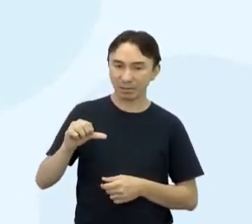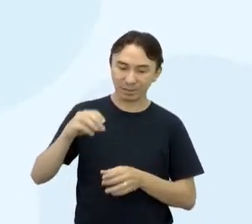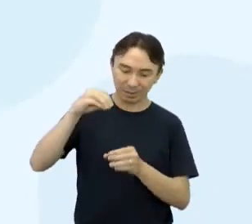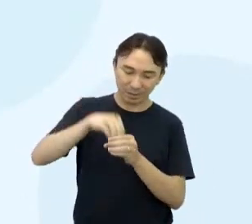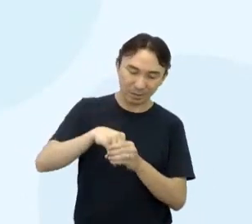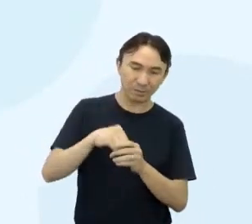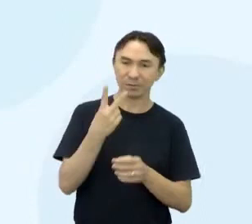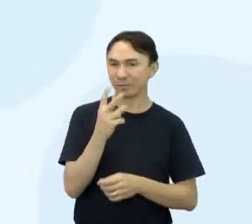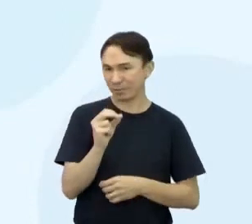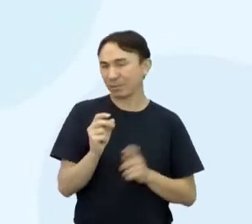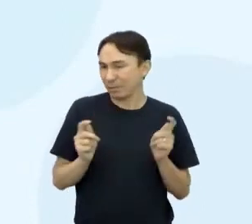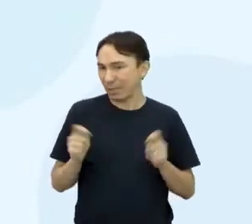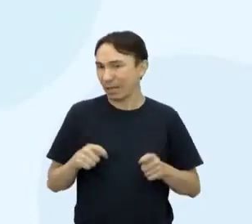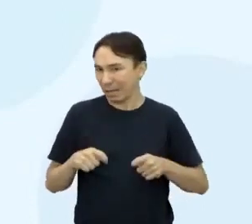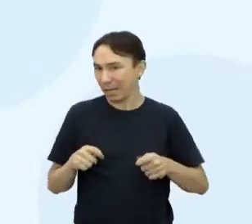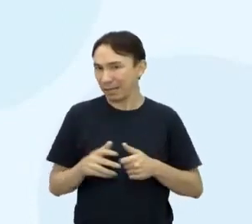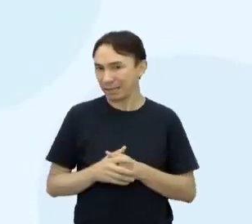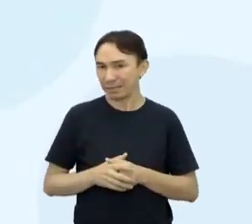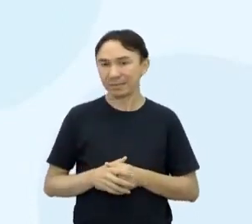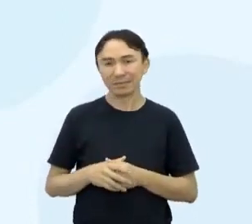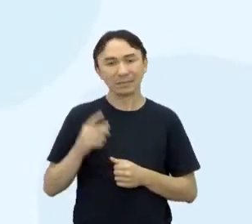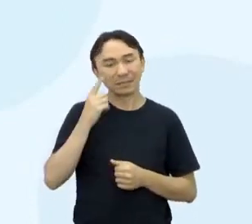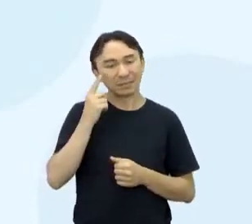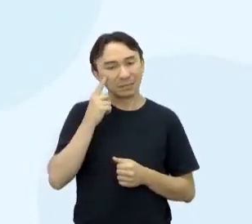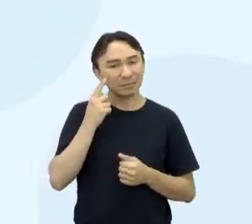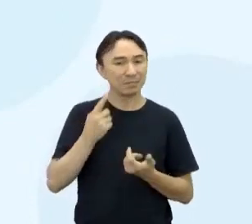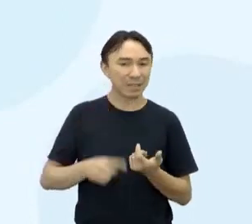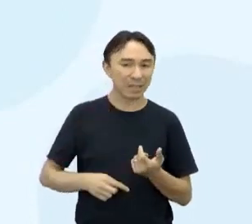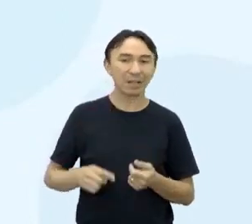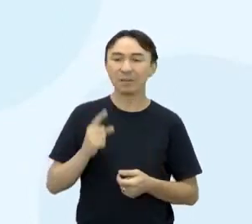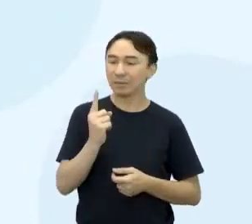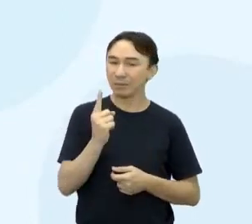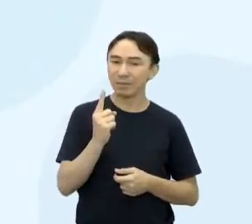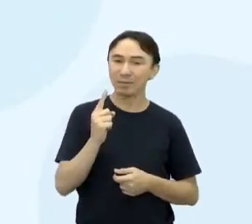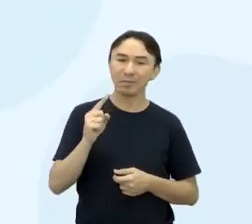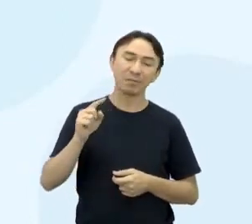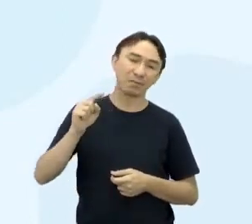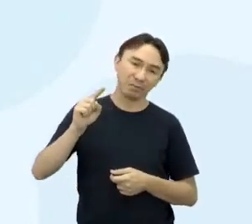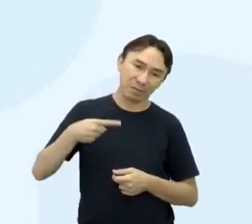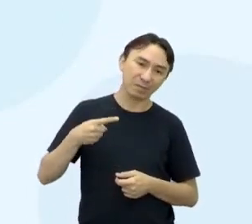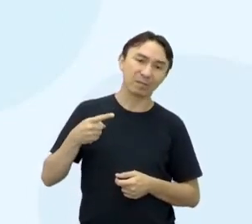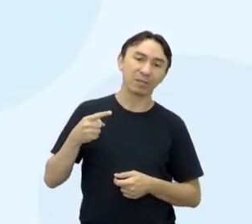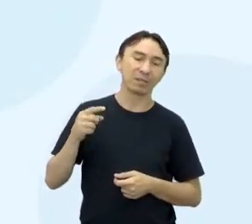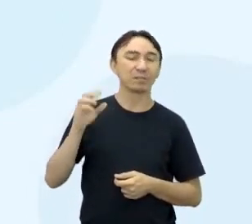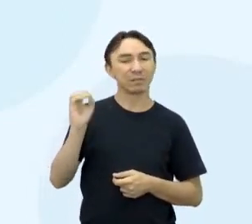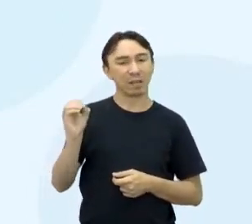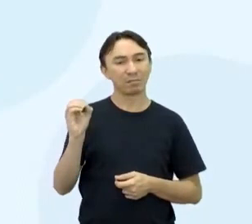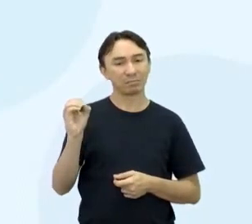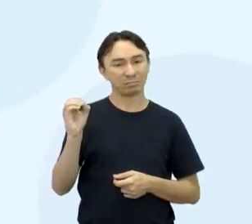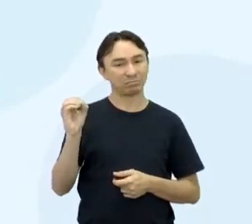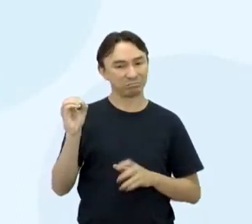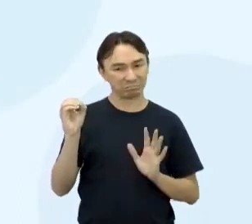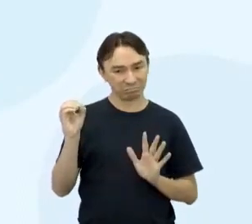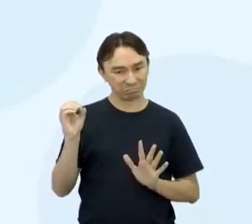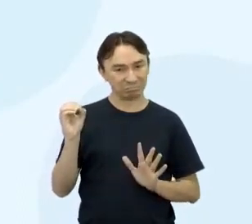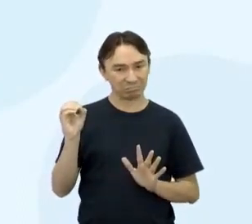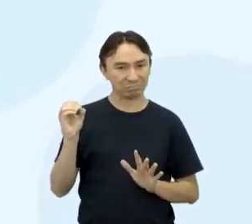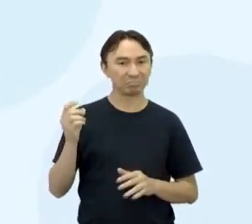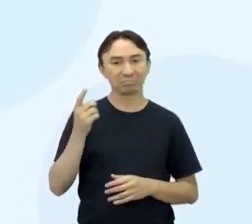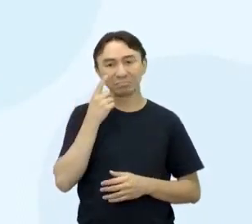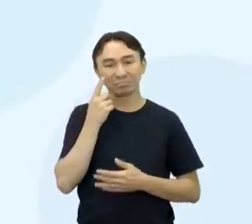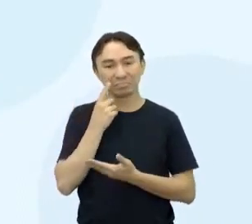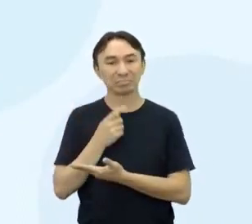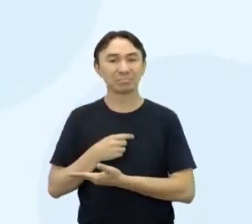vez 19, 19 sobra 1, né? E aí, se eu quiser continuar, acrescento um 0. O 19 não cabe